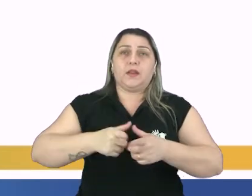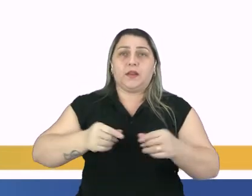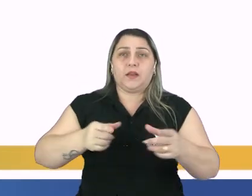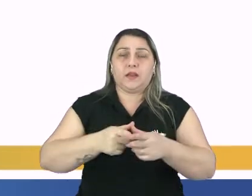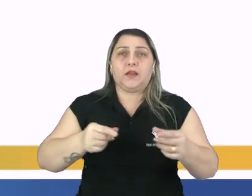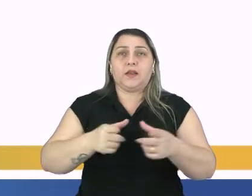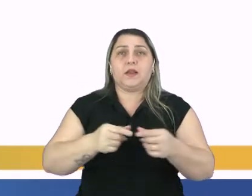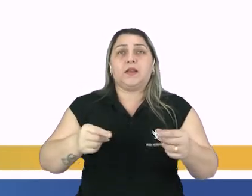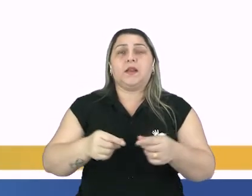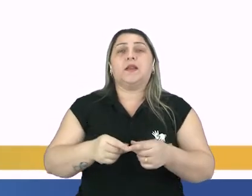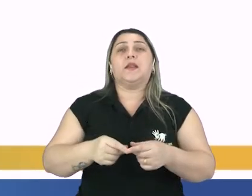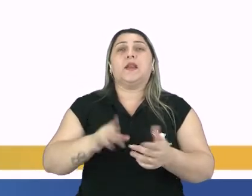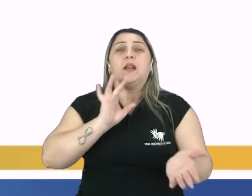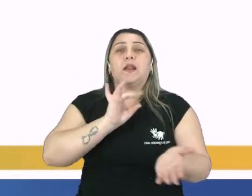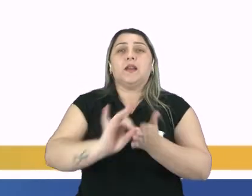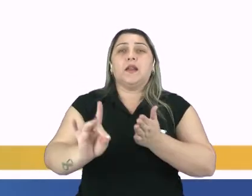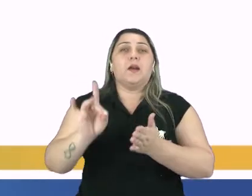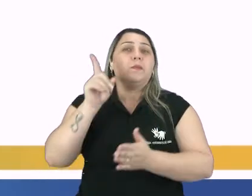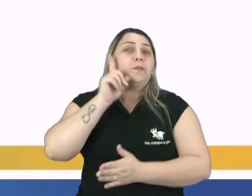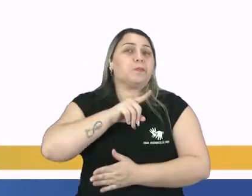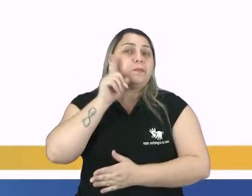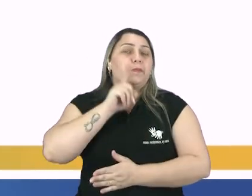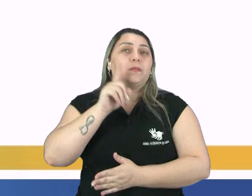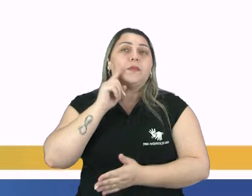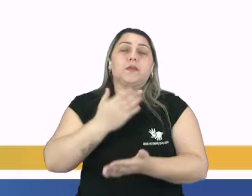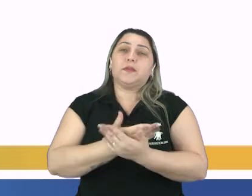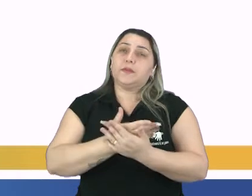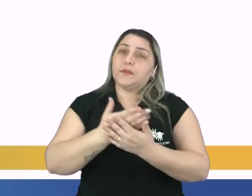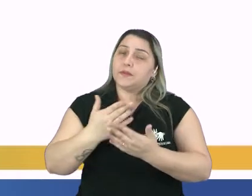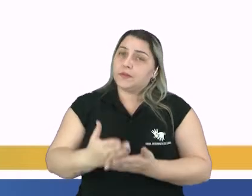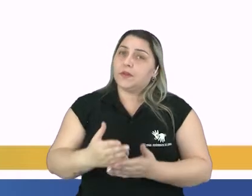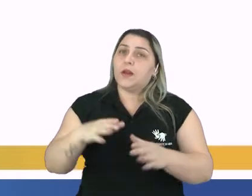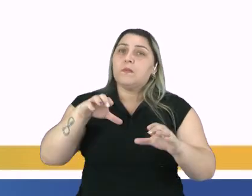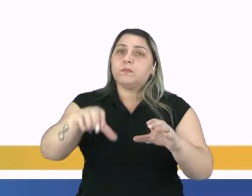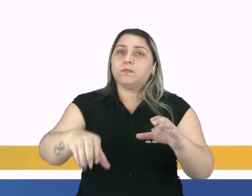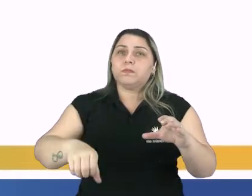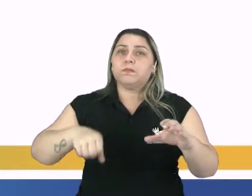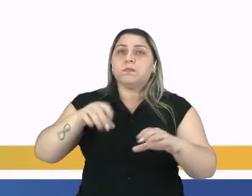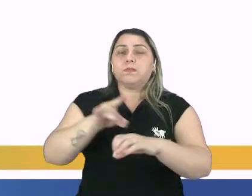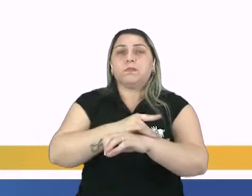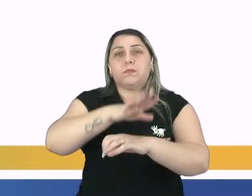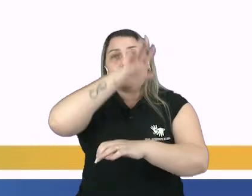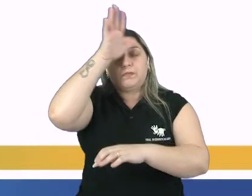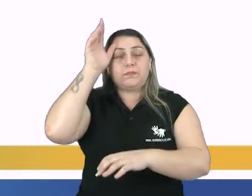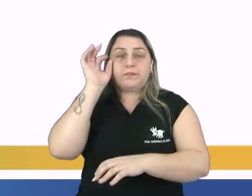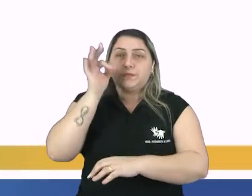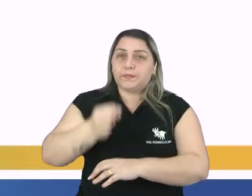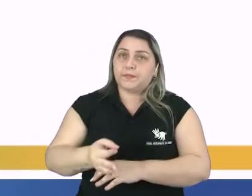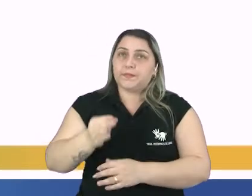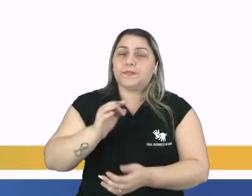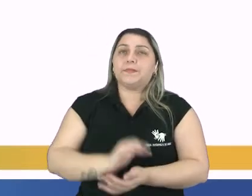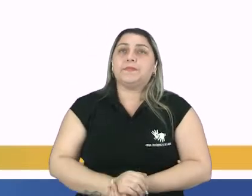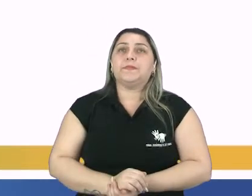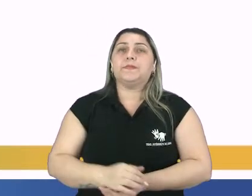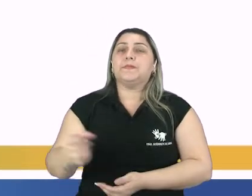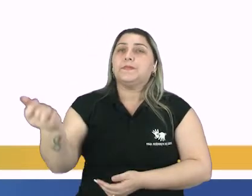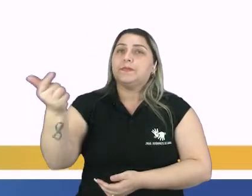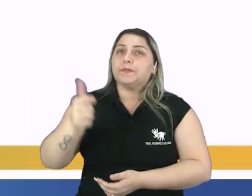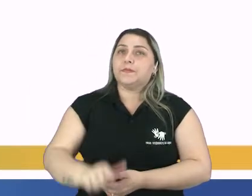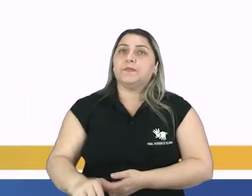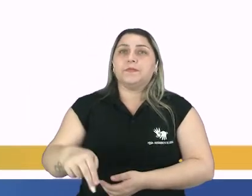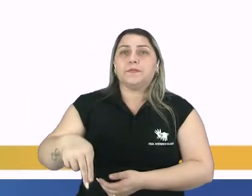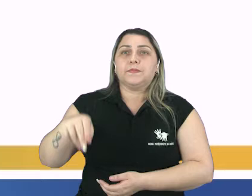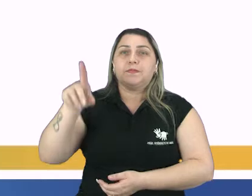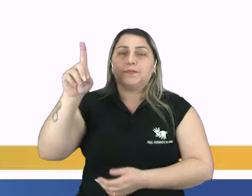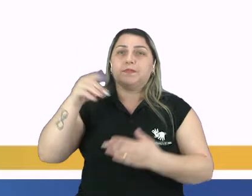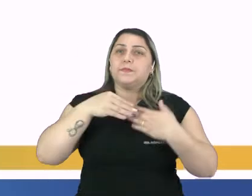que era inimigo dos Estados Unidos, e aí ele passou a investir na borracha amazônica, certo? E aí, novamente,